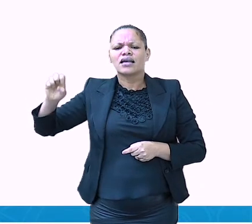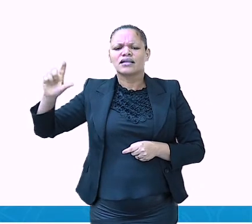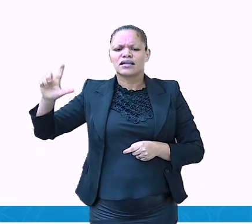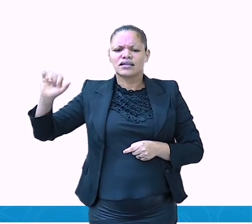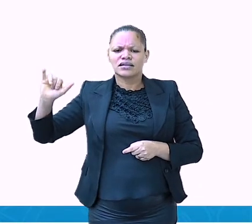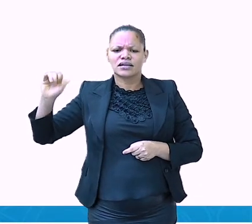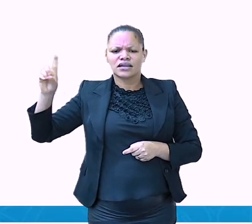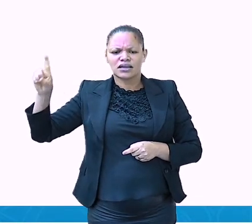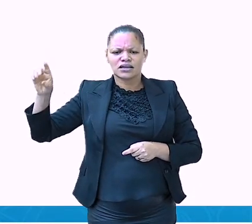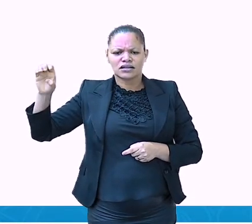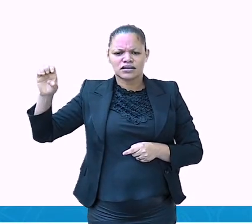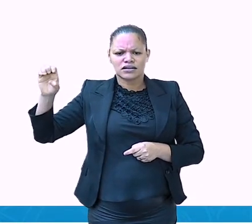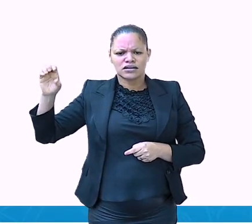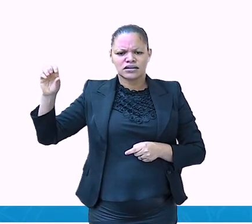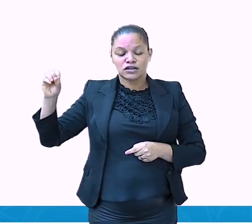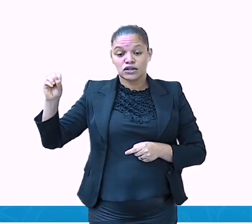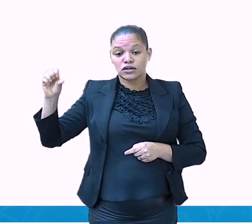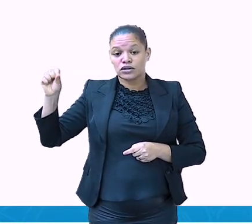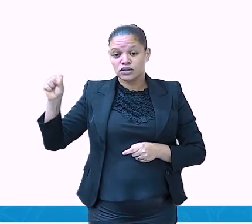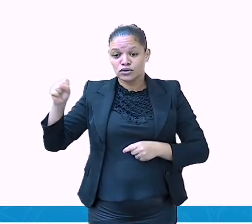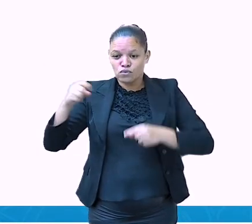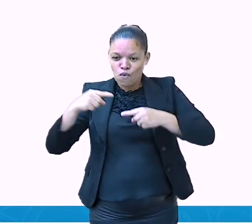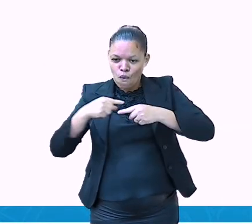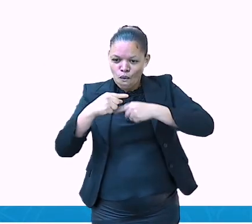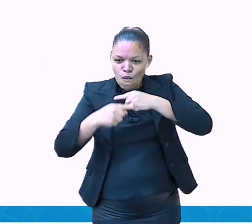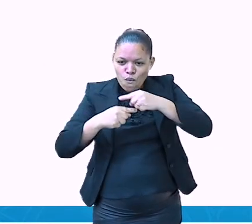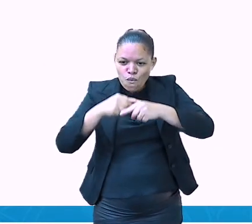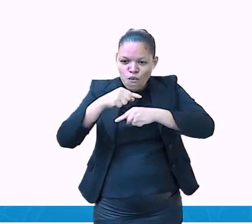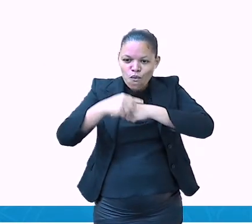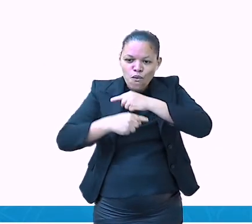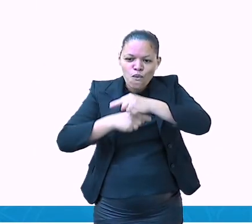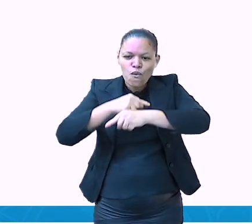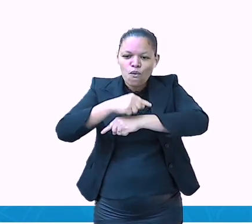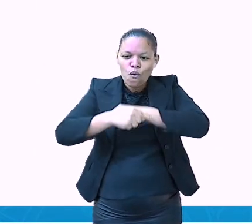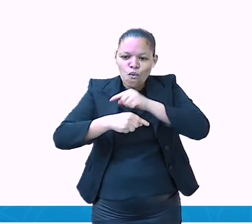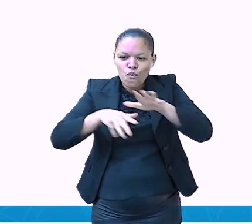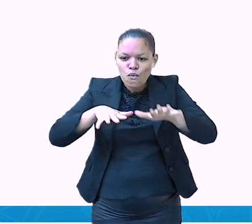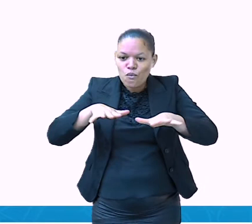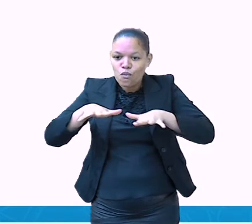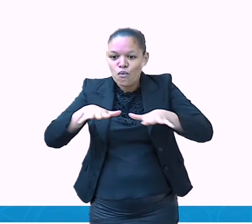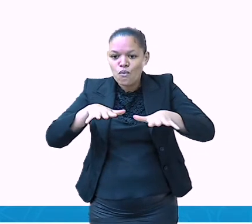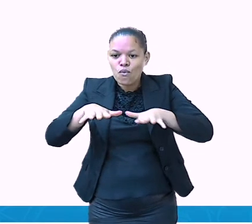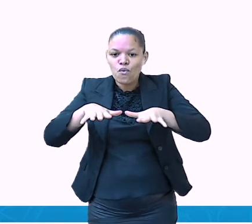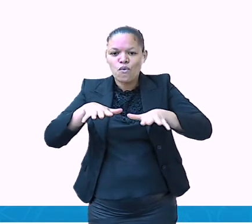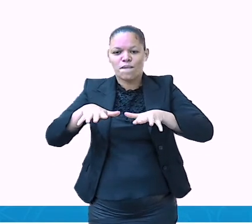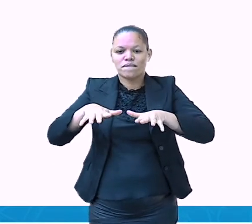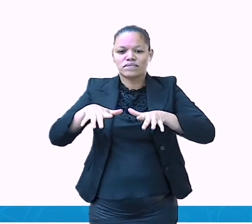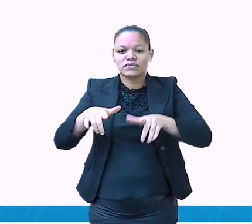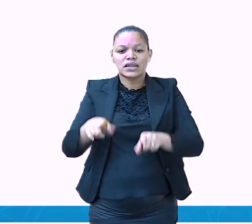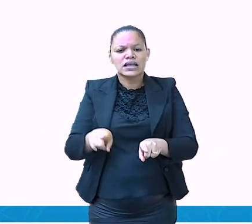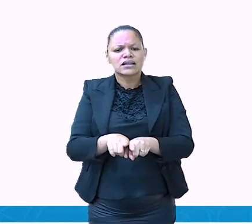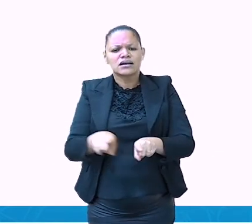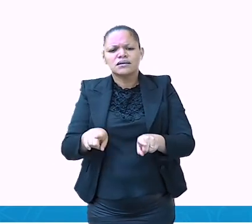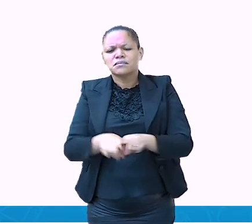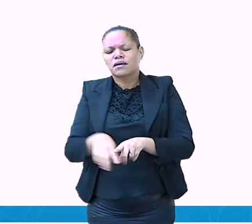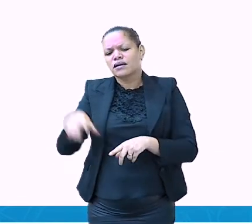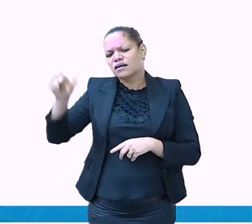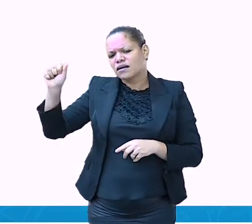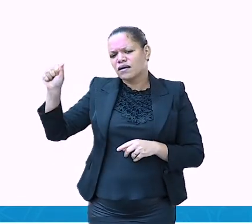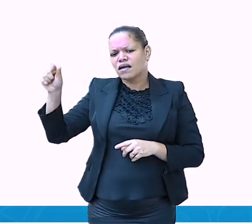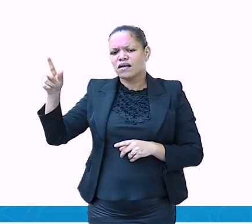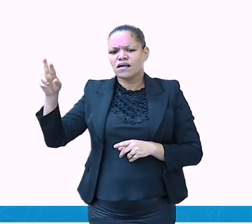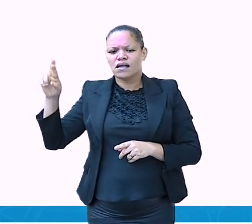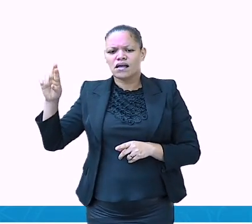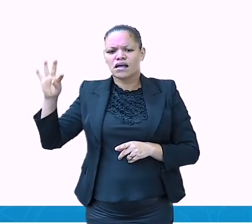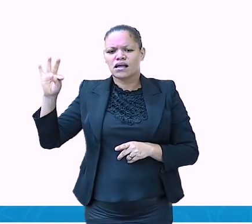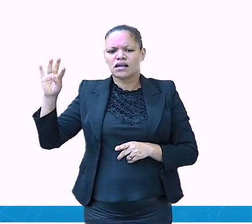se locomovam. E temos também os artrópodes, com os exoesqueletos